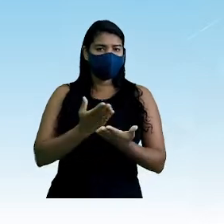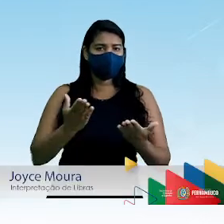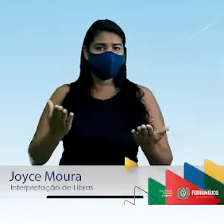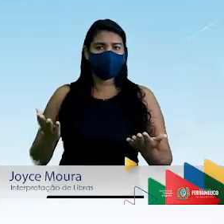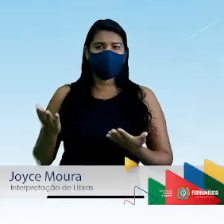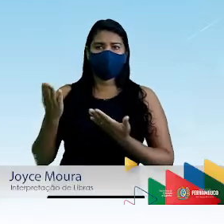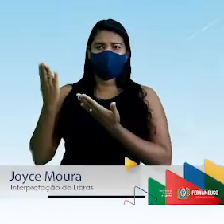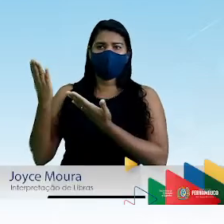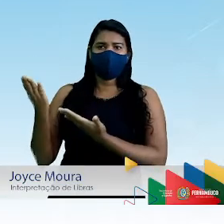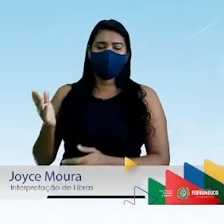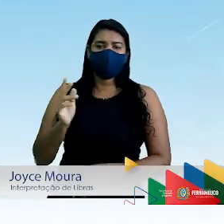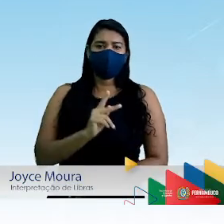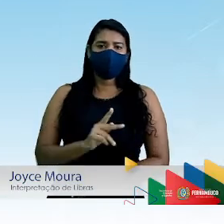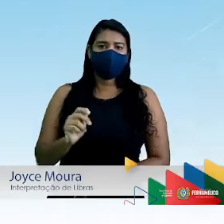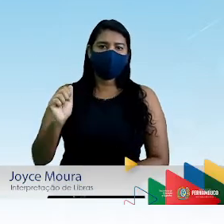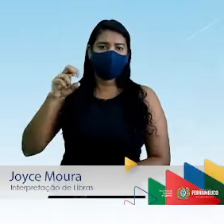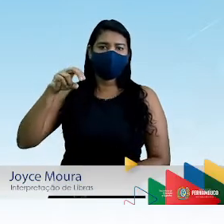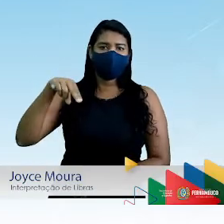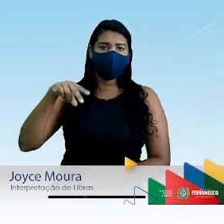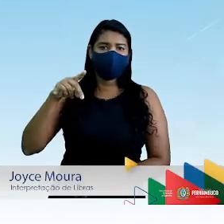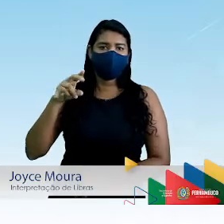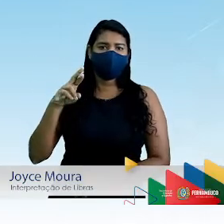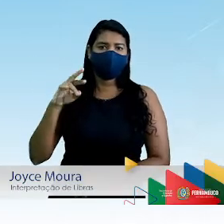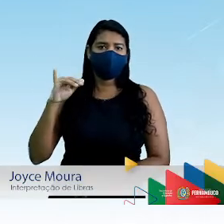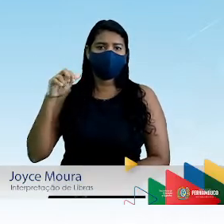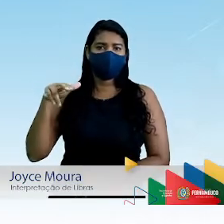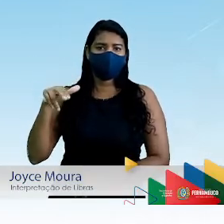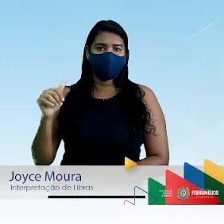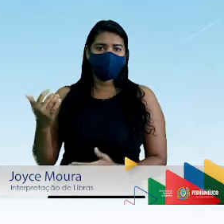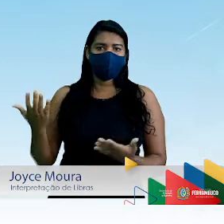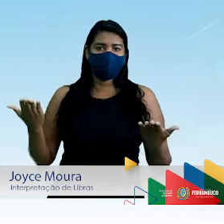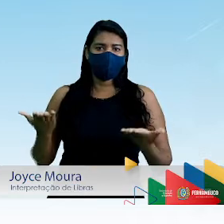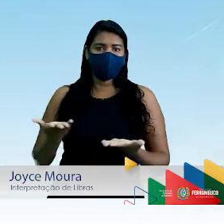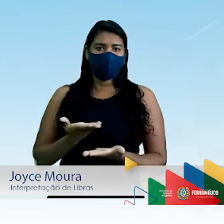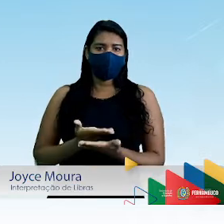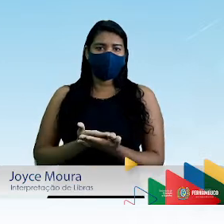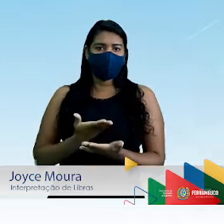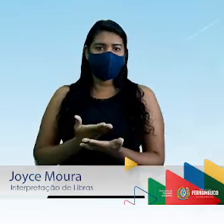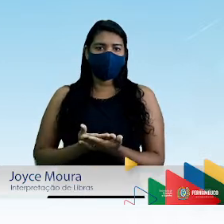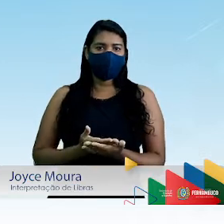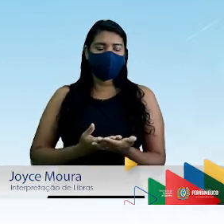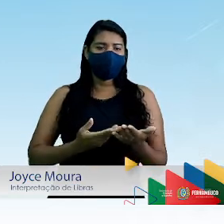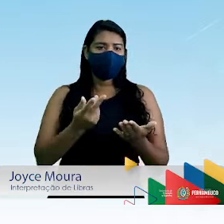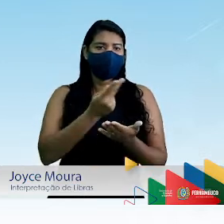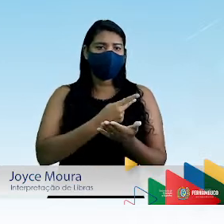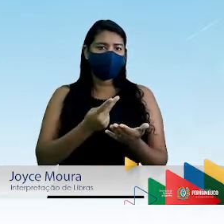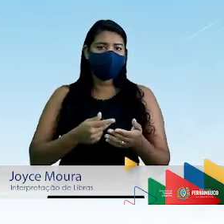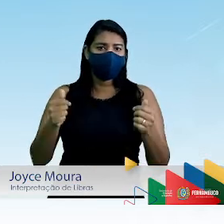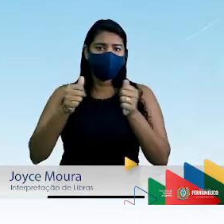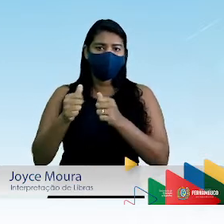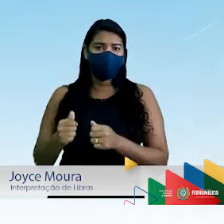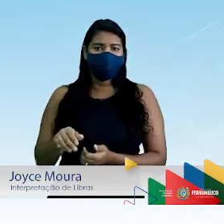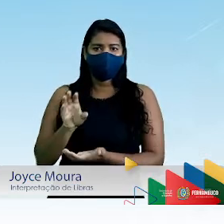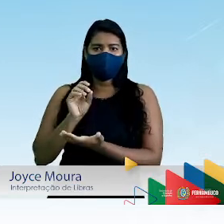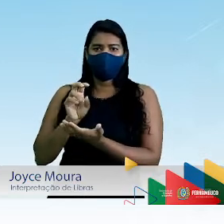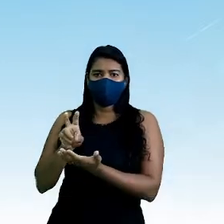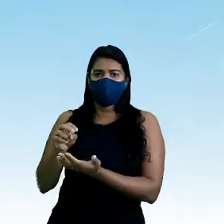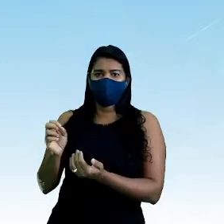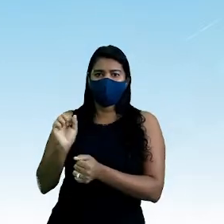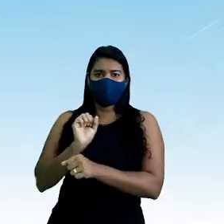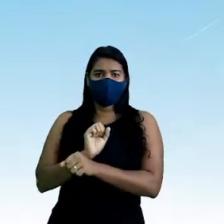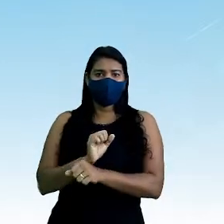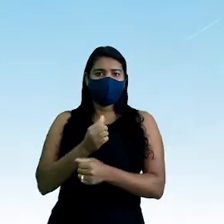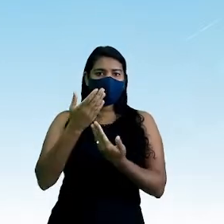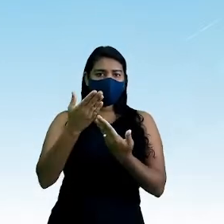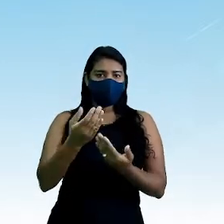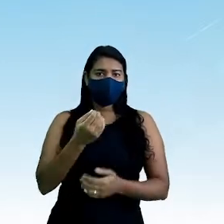Eu sou a professora Adriana Freitas. Estamos começando mais uma aula de arte pelo EducaPE. Espero que vocês estejam bem,